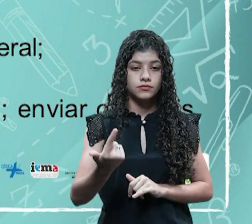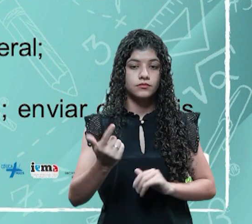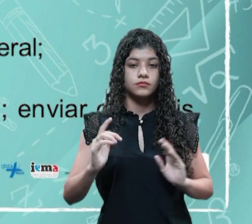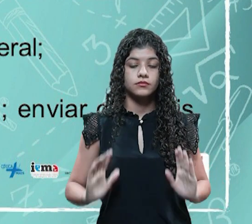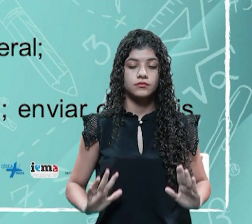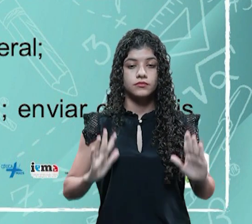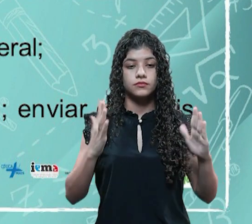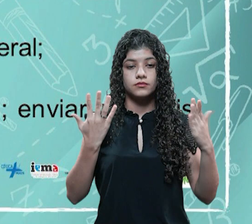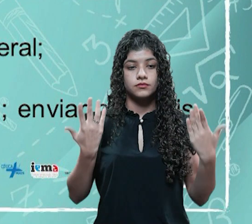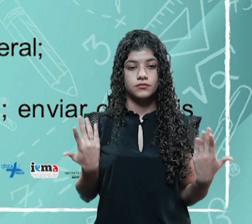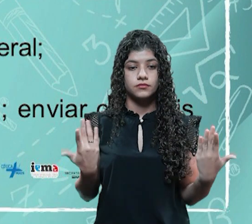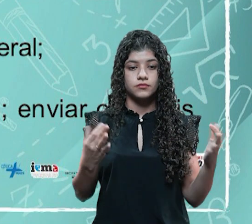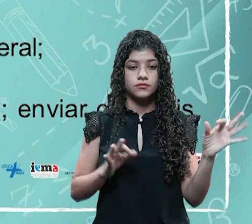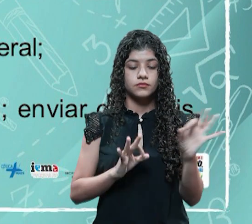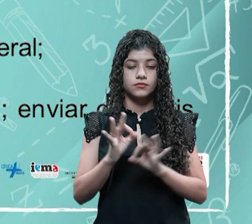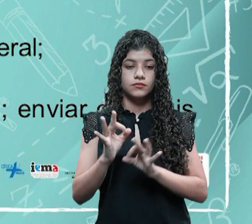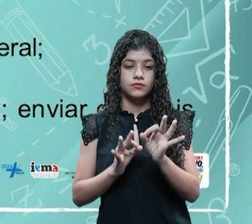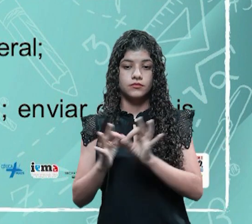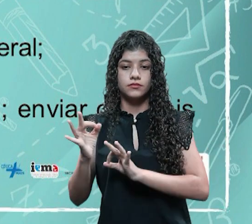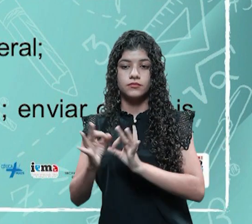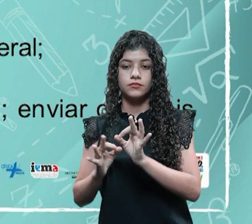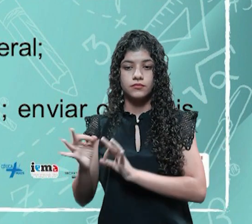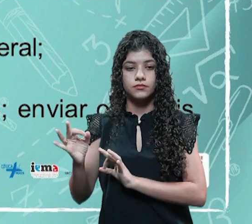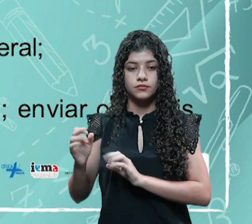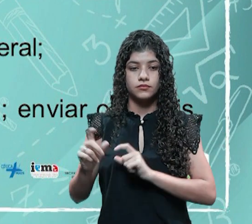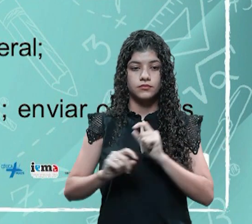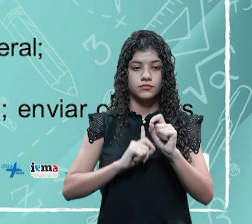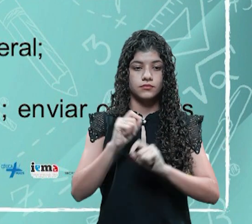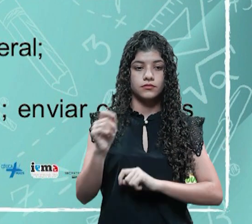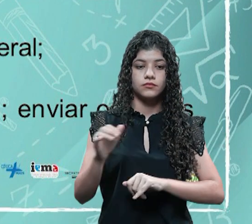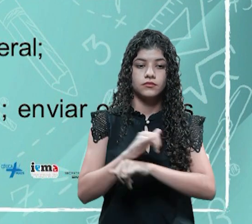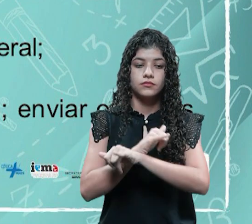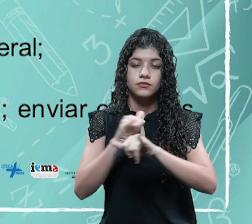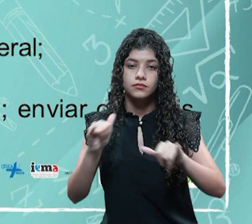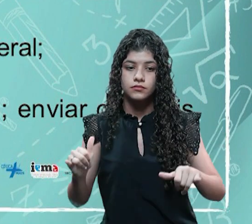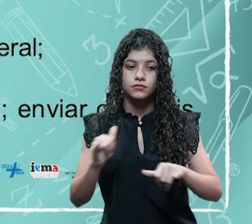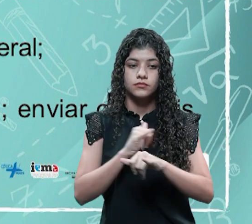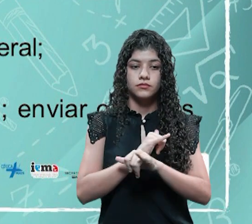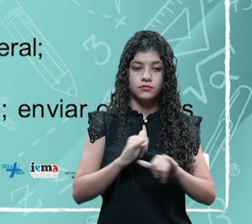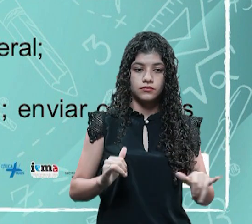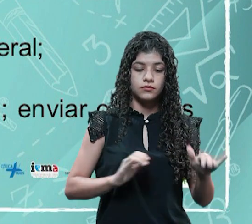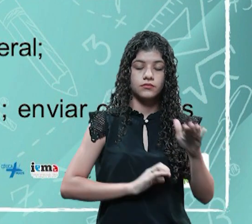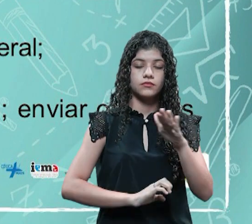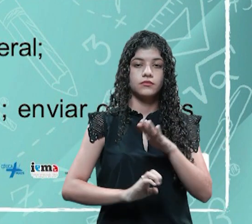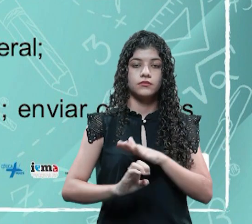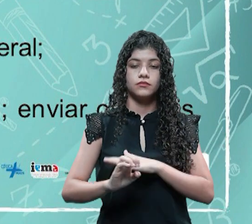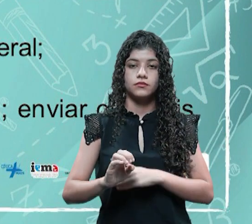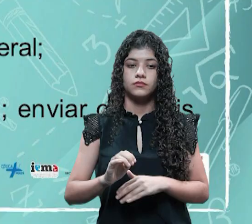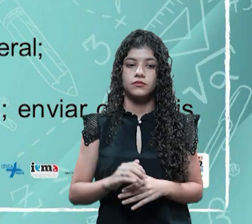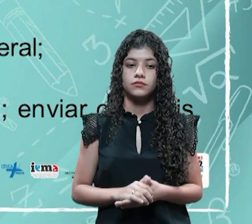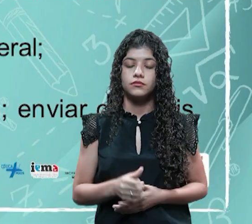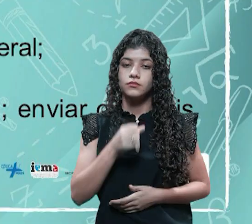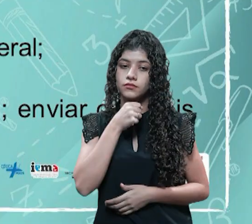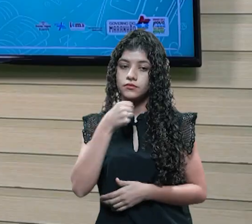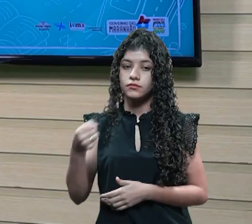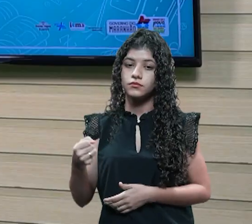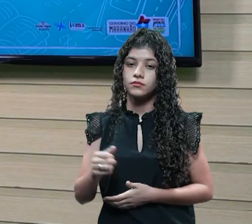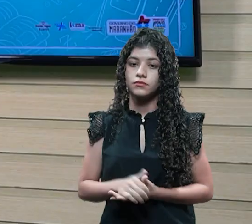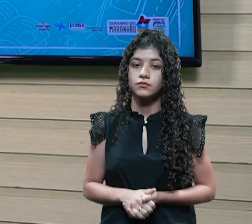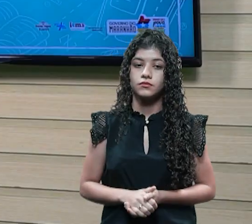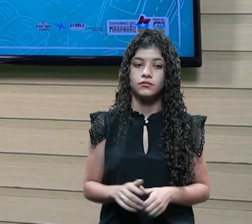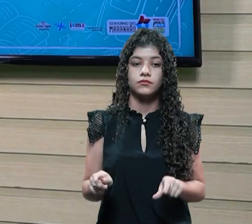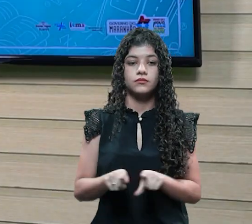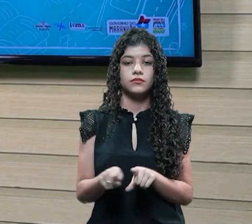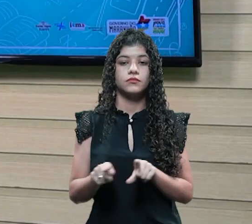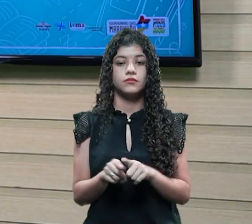divulgação do pós-evento, que é a preparação do noticiário, nas imprensas. A